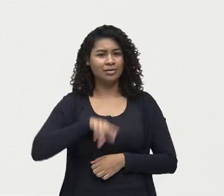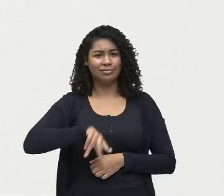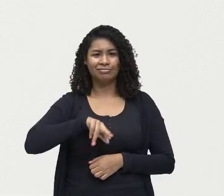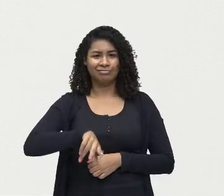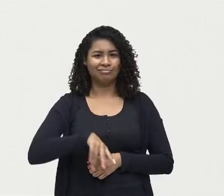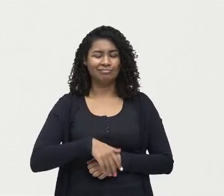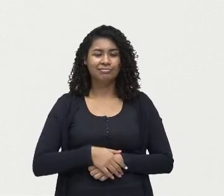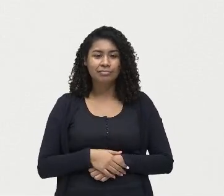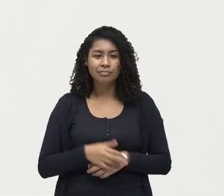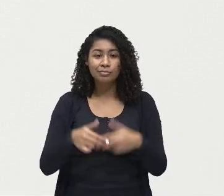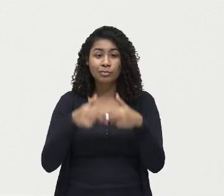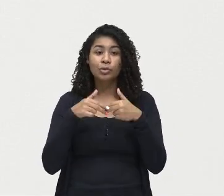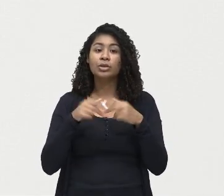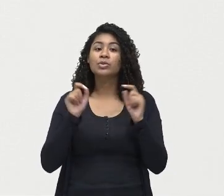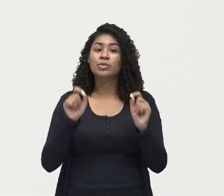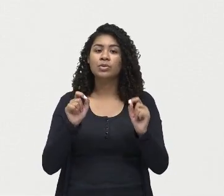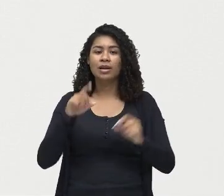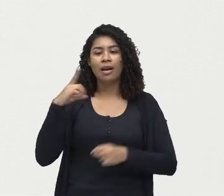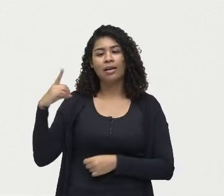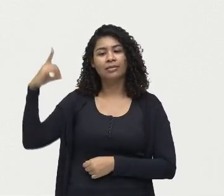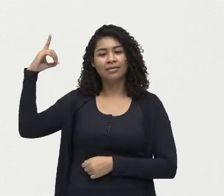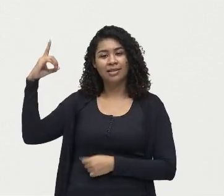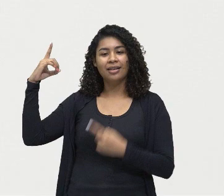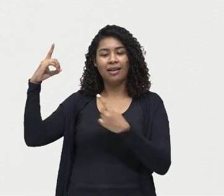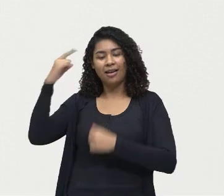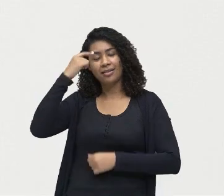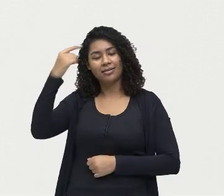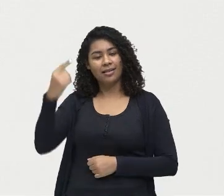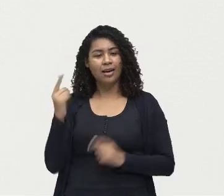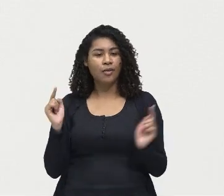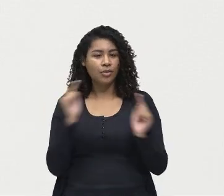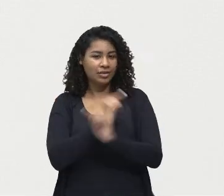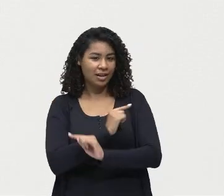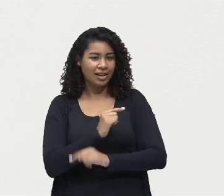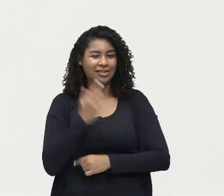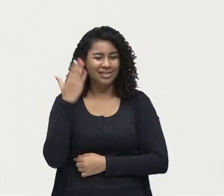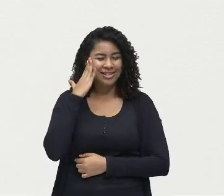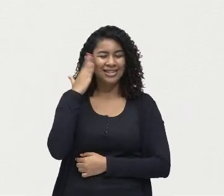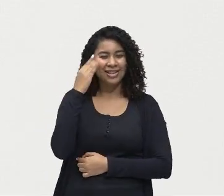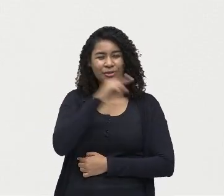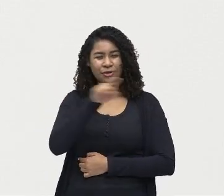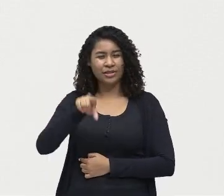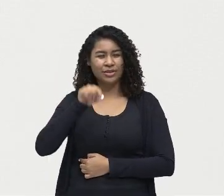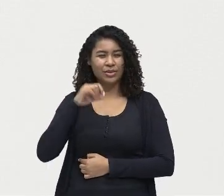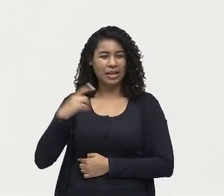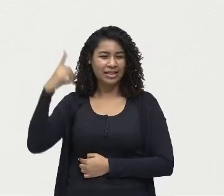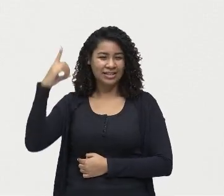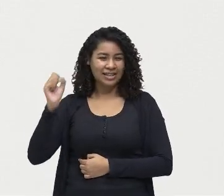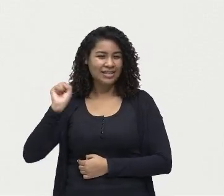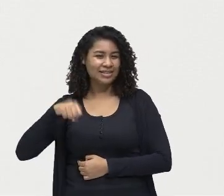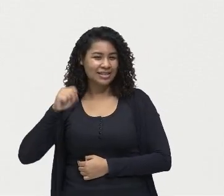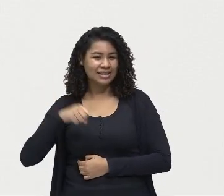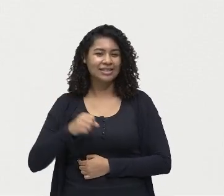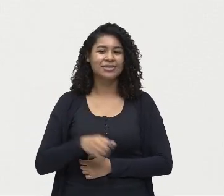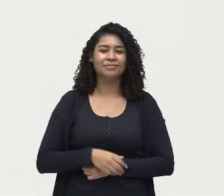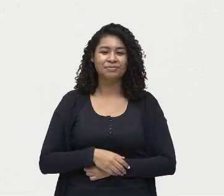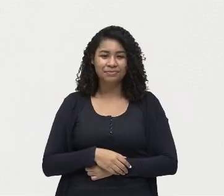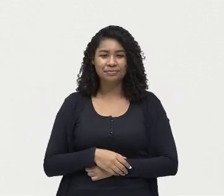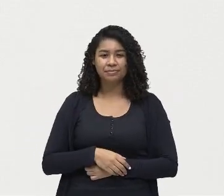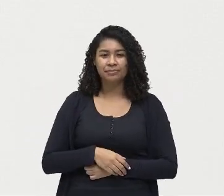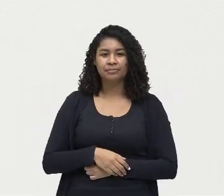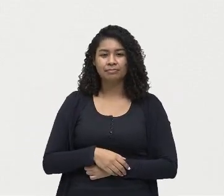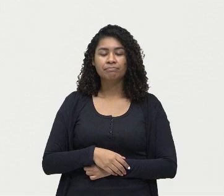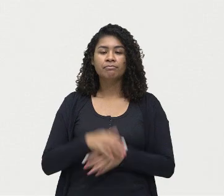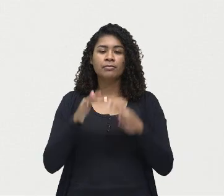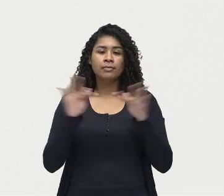Um fato contrário. Foi certamente o que você também indicou, não é isso? Letra D, a oração subordinada